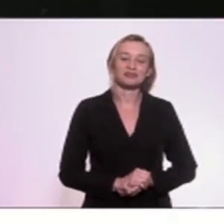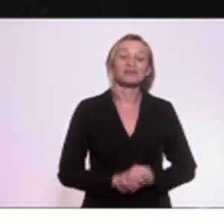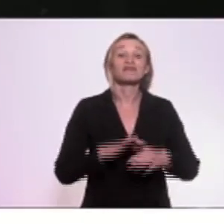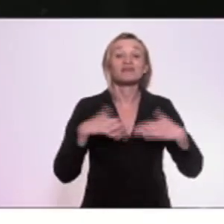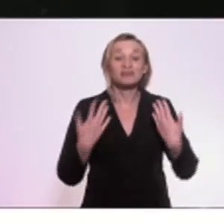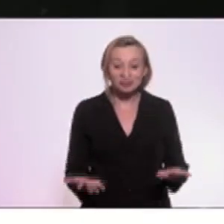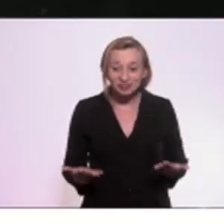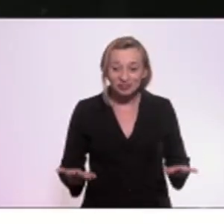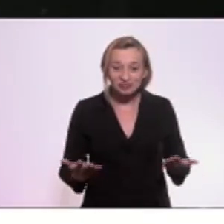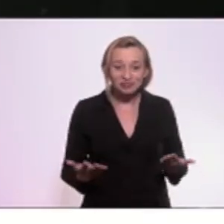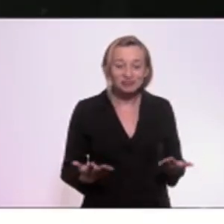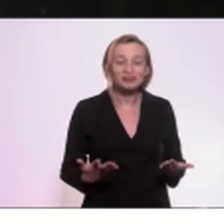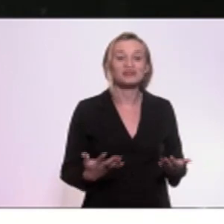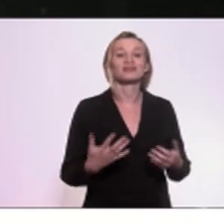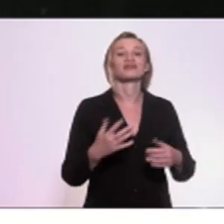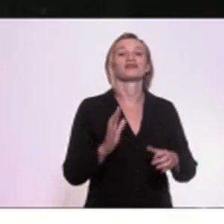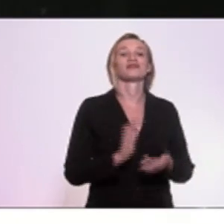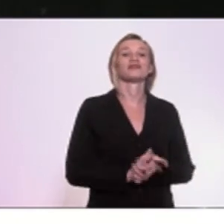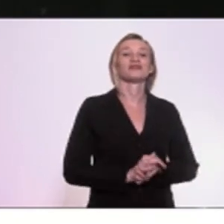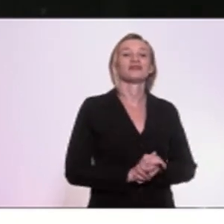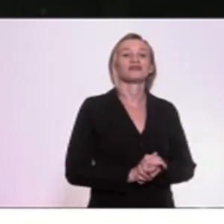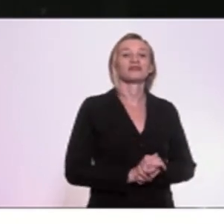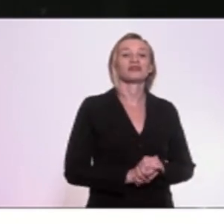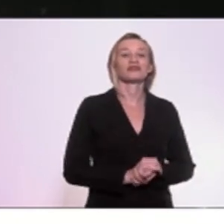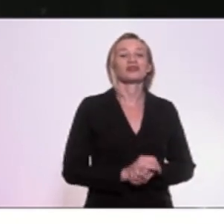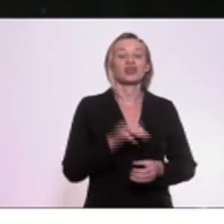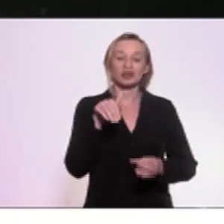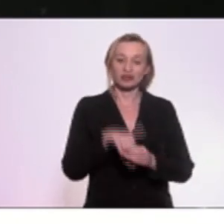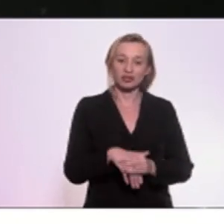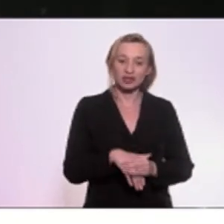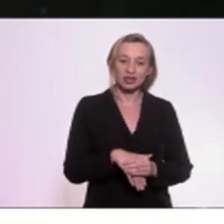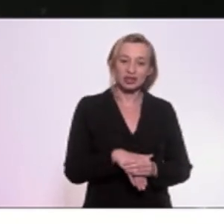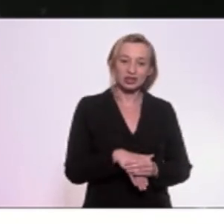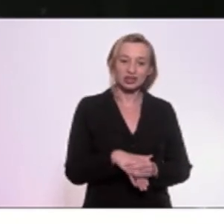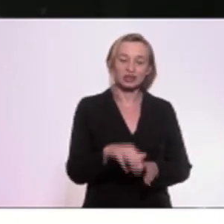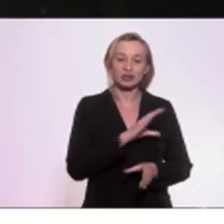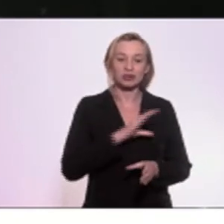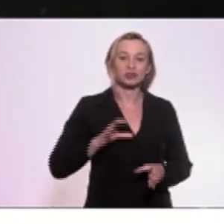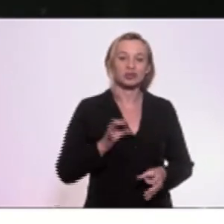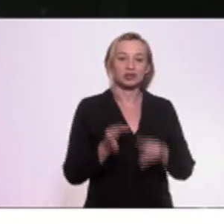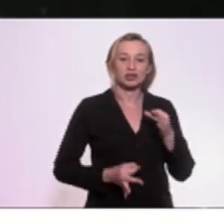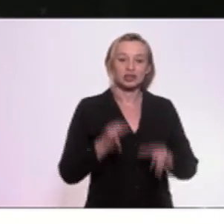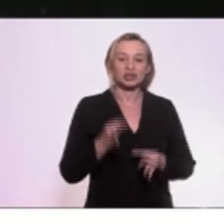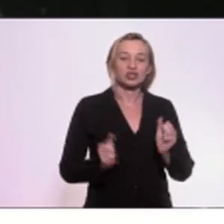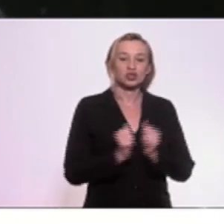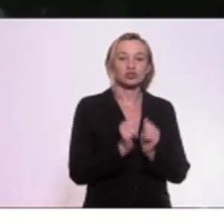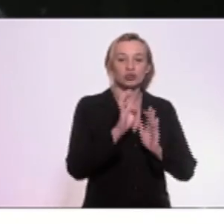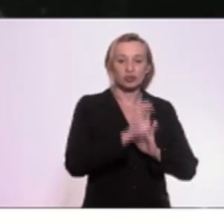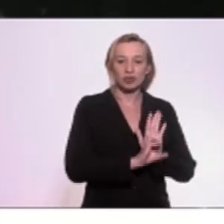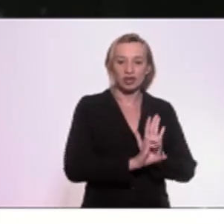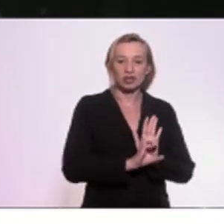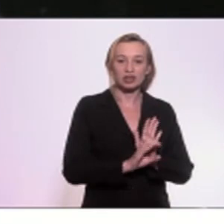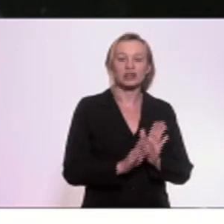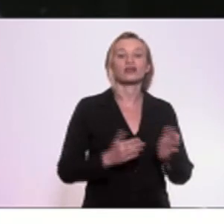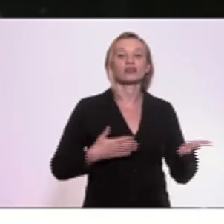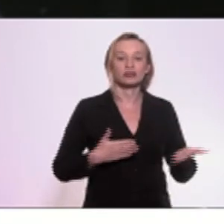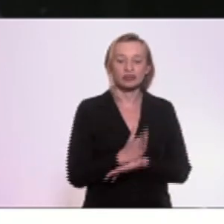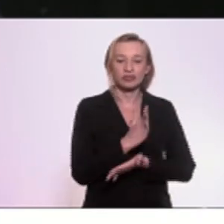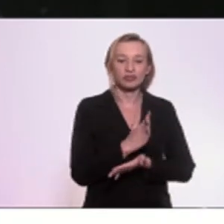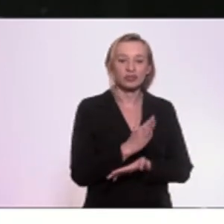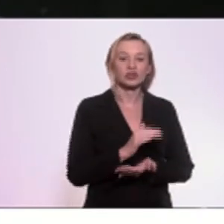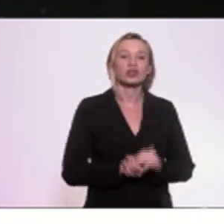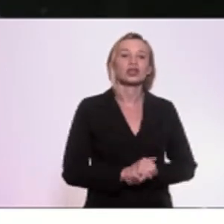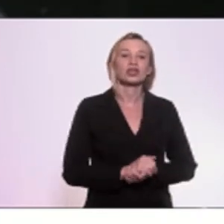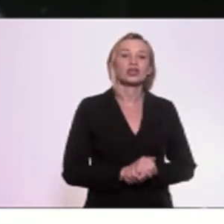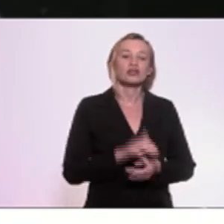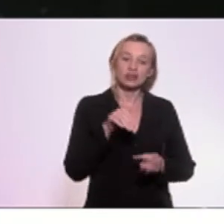Então, com os pareceres emitidos, em votação, parecer da Comissão de Constituição e Justiça com emendas. Senhores que aprovam isso como estão,